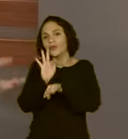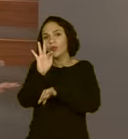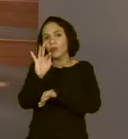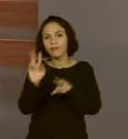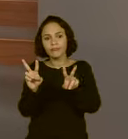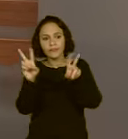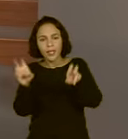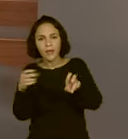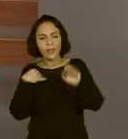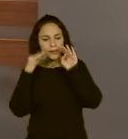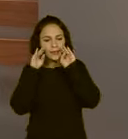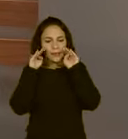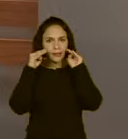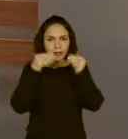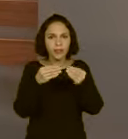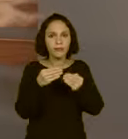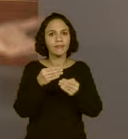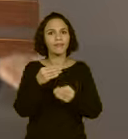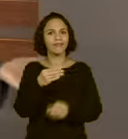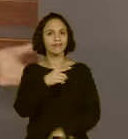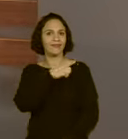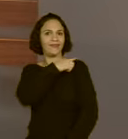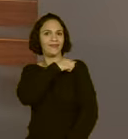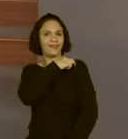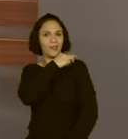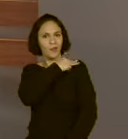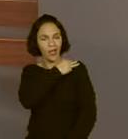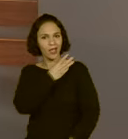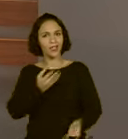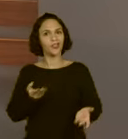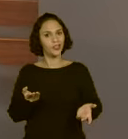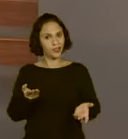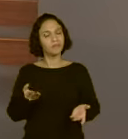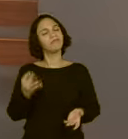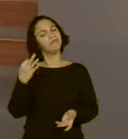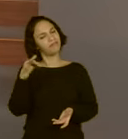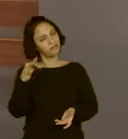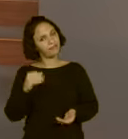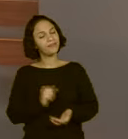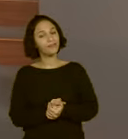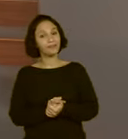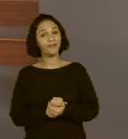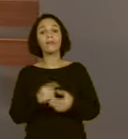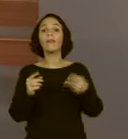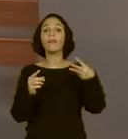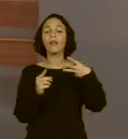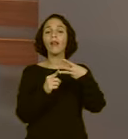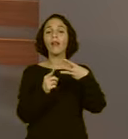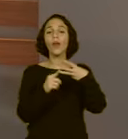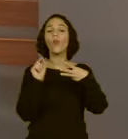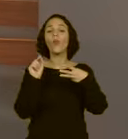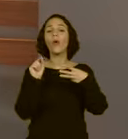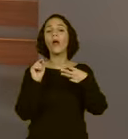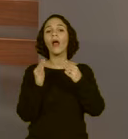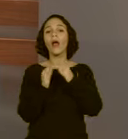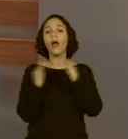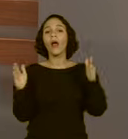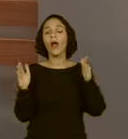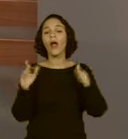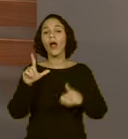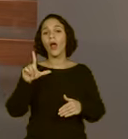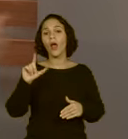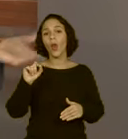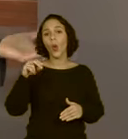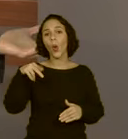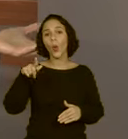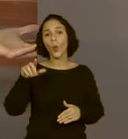assunto para você se dedicar no ensino médio, por exemplo, não é verdade? É verdade. E um objetivo de longo prazo? Pode ser